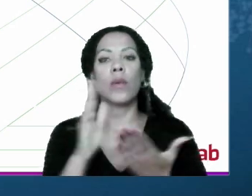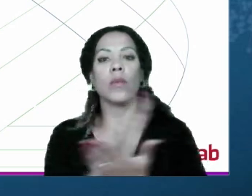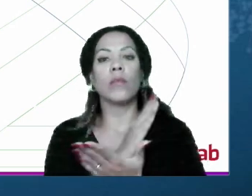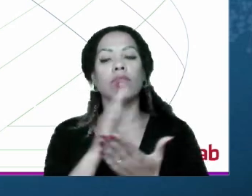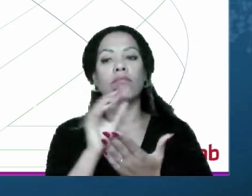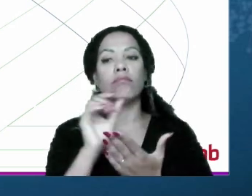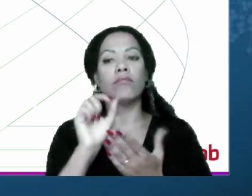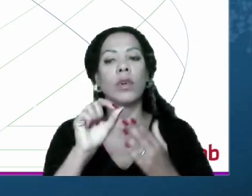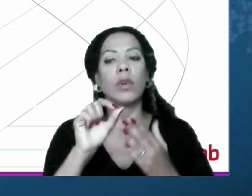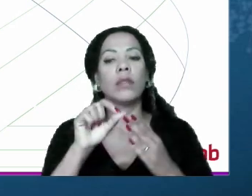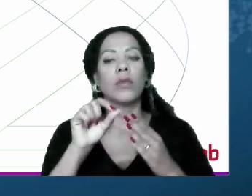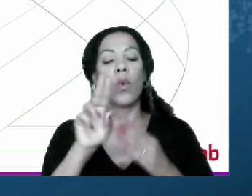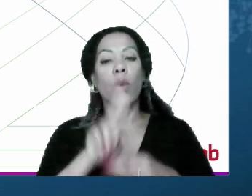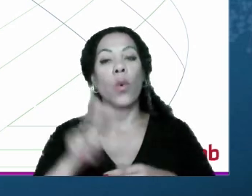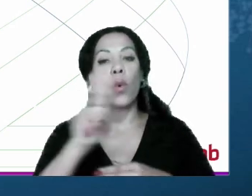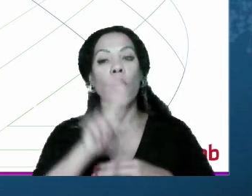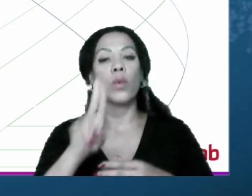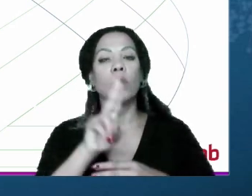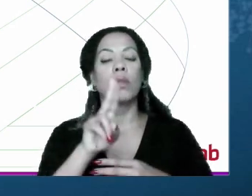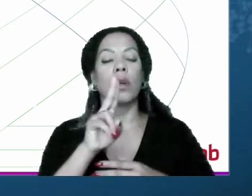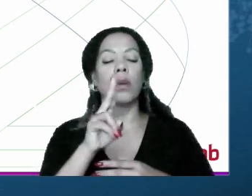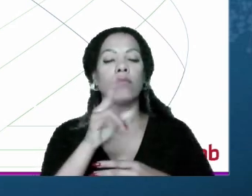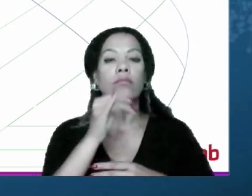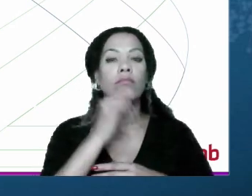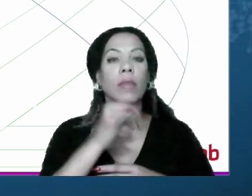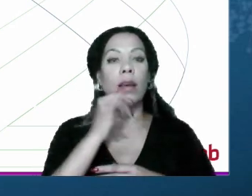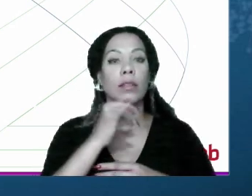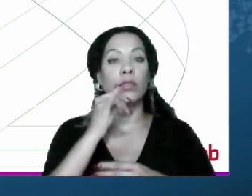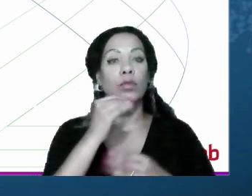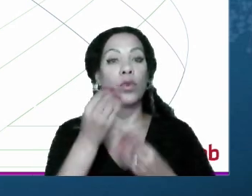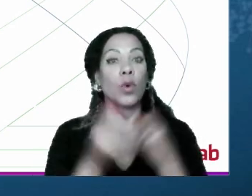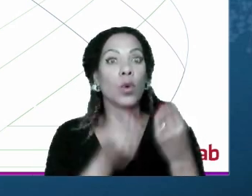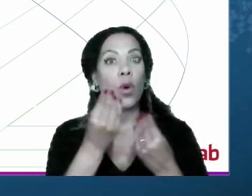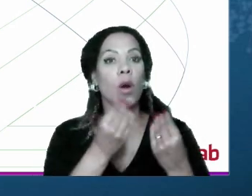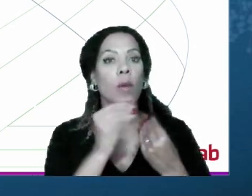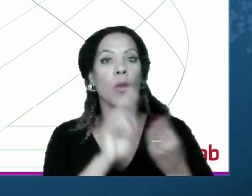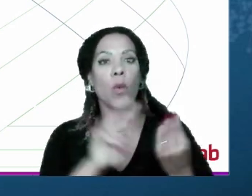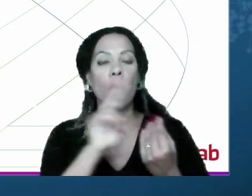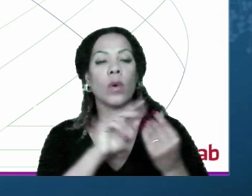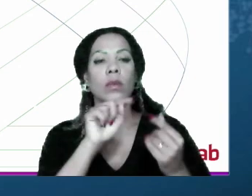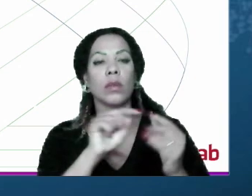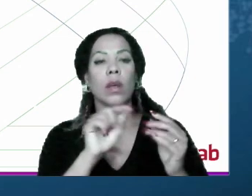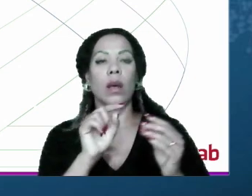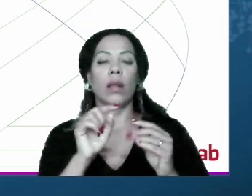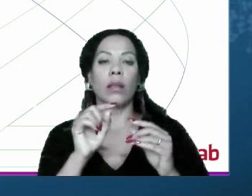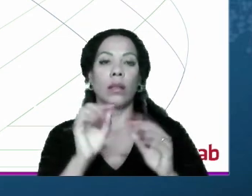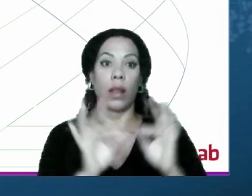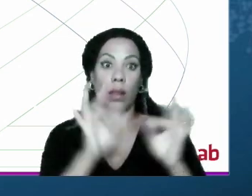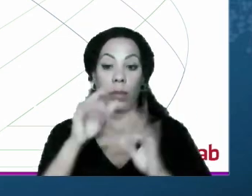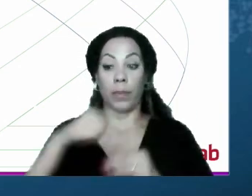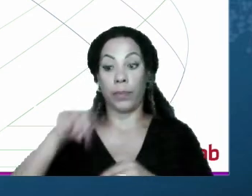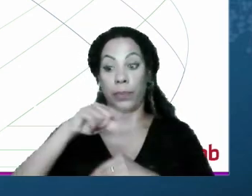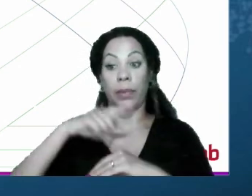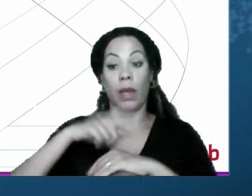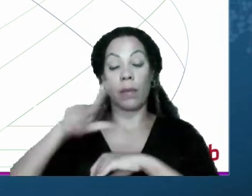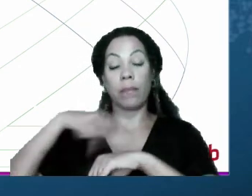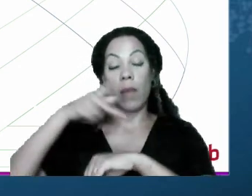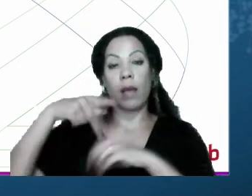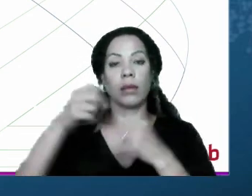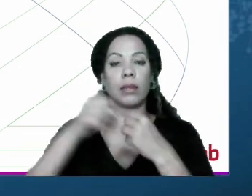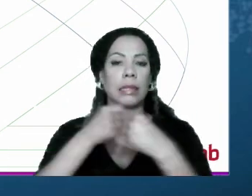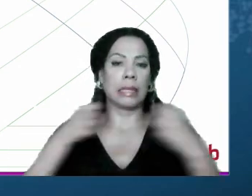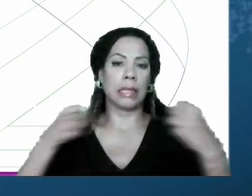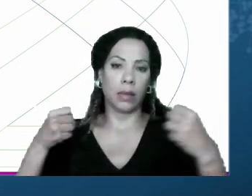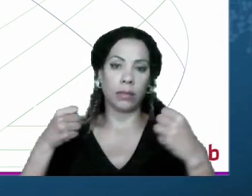abordagens de prova de princípios nesse tipo de terapia. Nós temos um país enorme, então é um